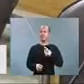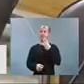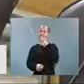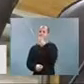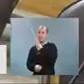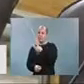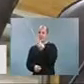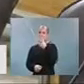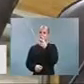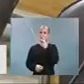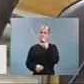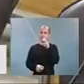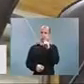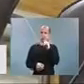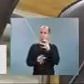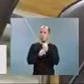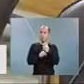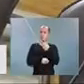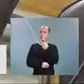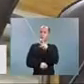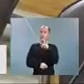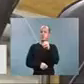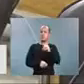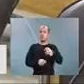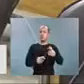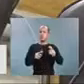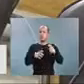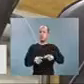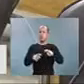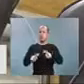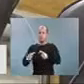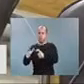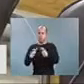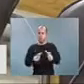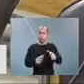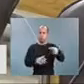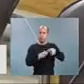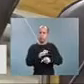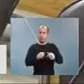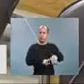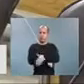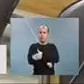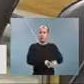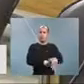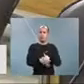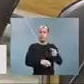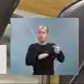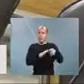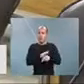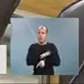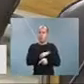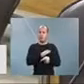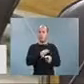350 buracos nesse percurso, buracos de alta profundidade, que